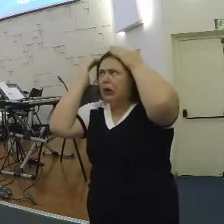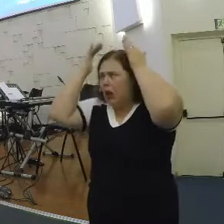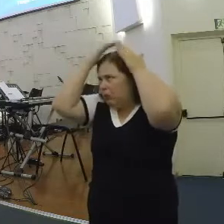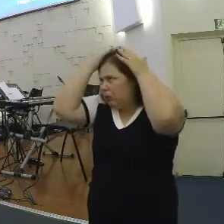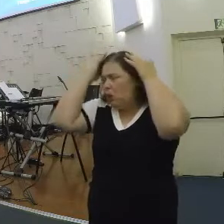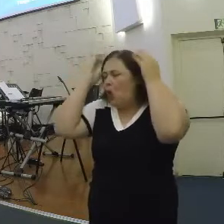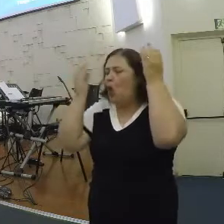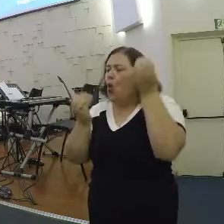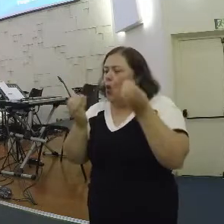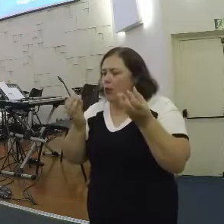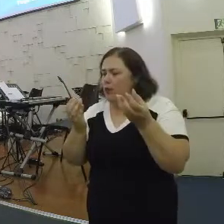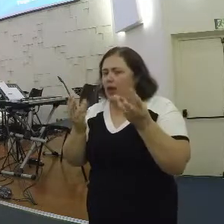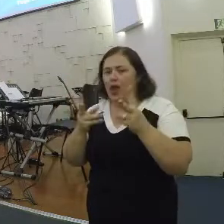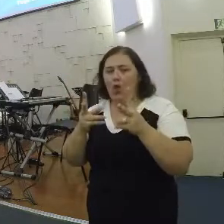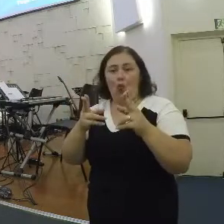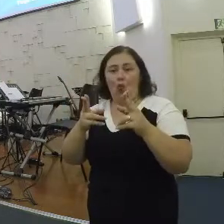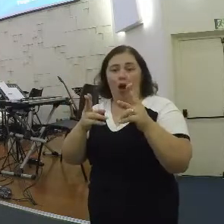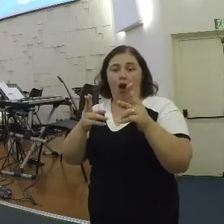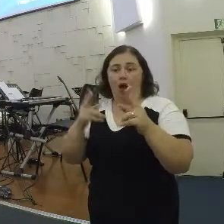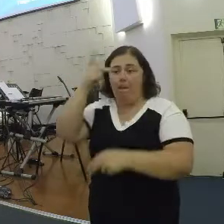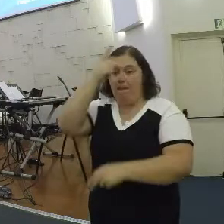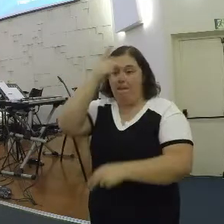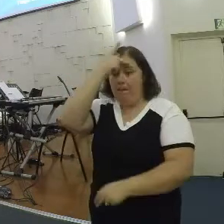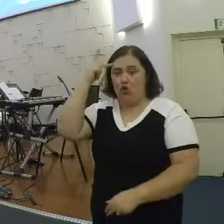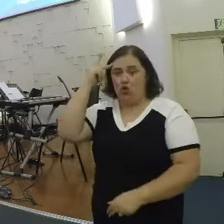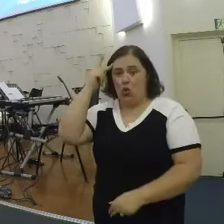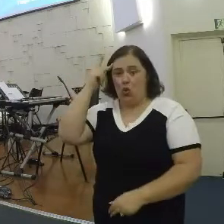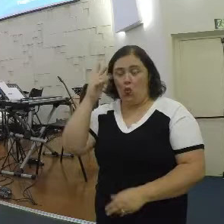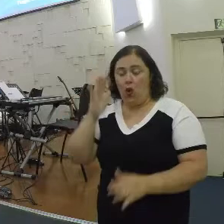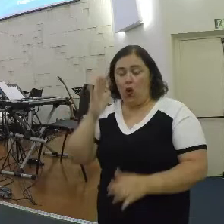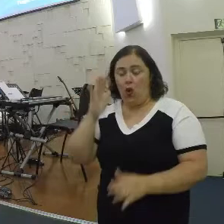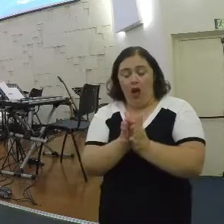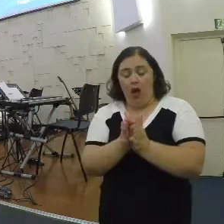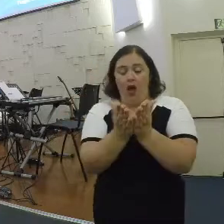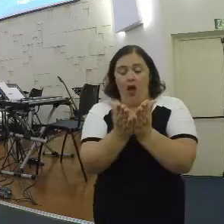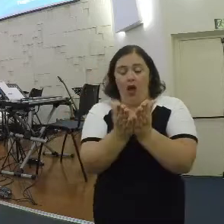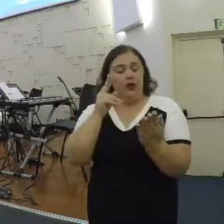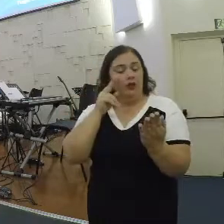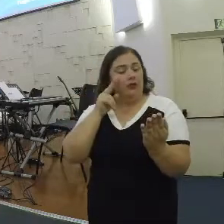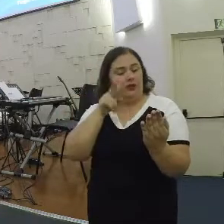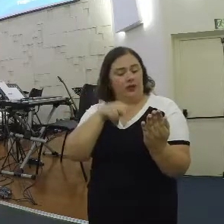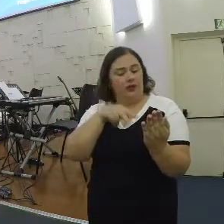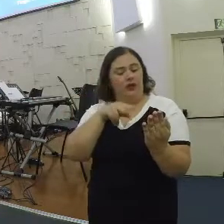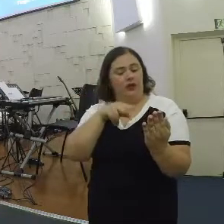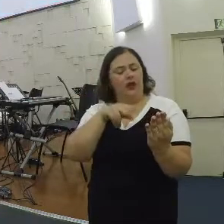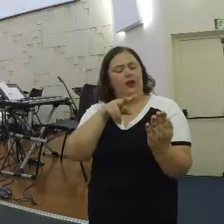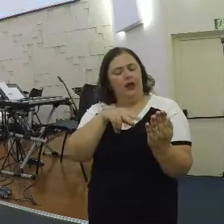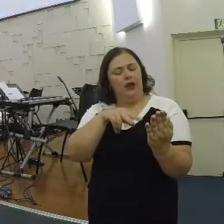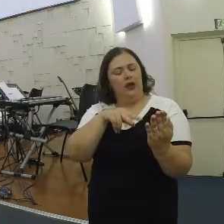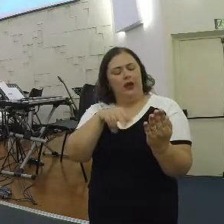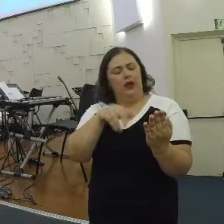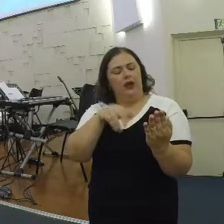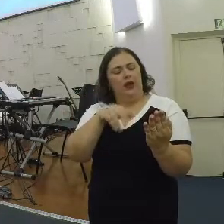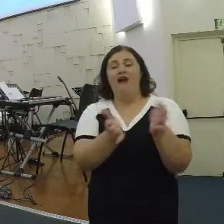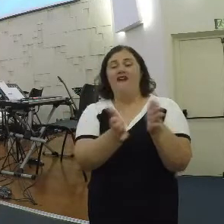ouviu o Evangelho, mas não passou dessa fase, não passou da condição de ouvinte para a condição de